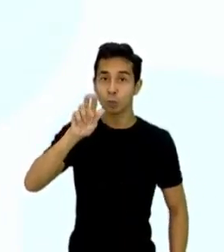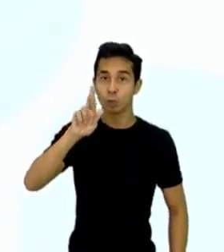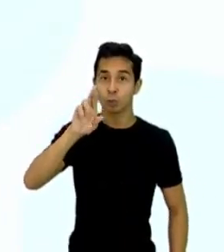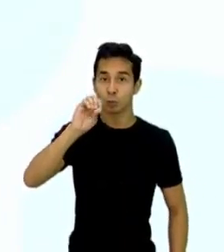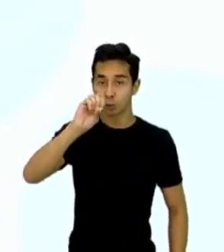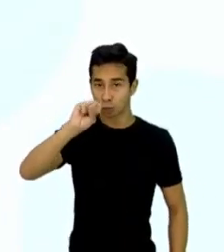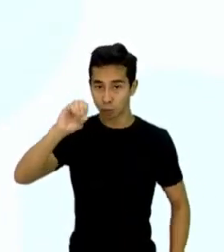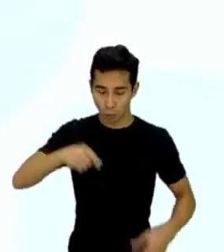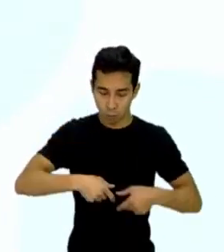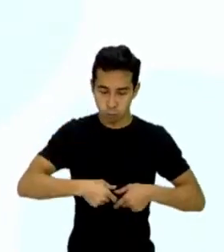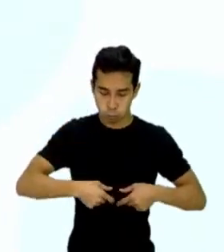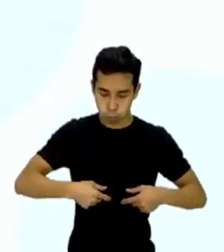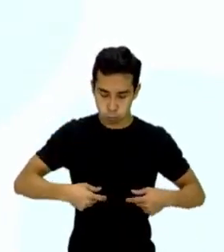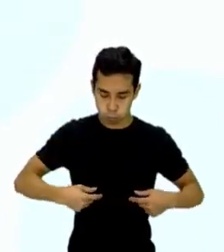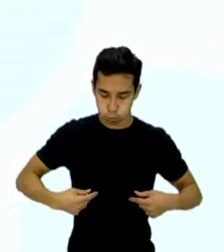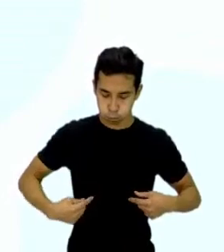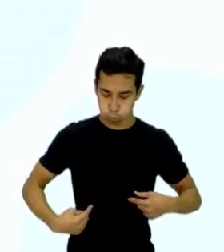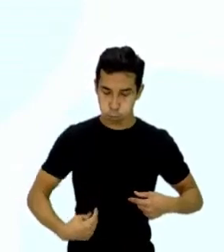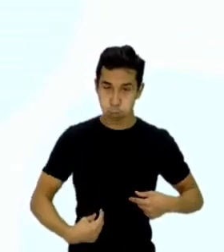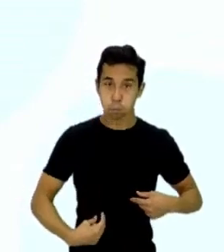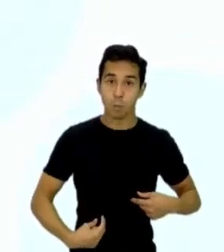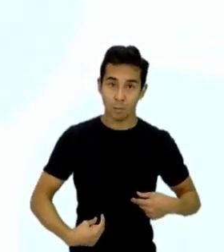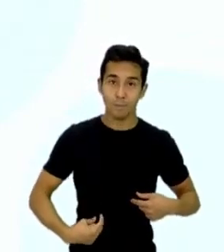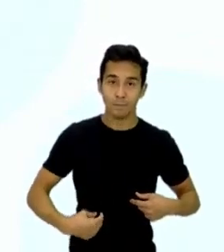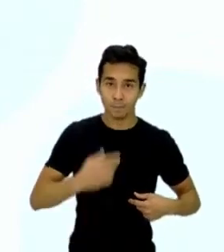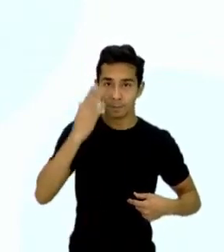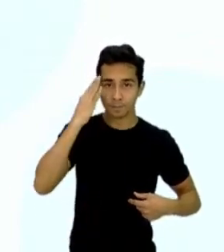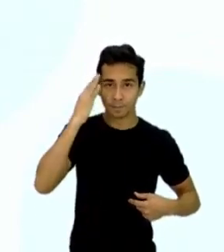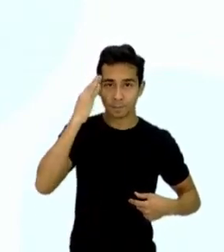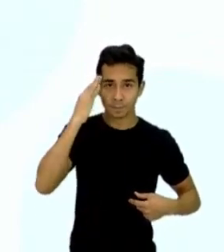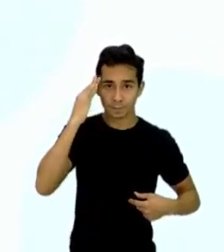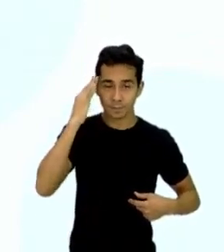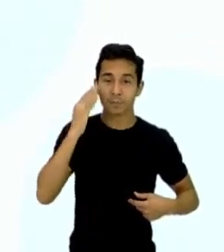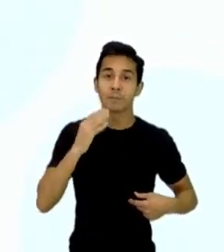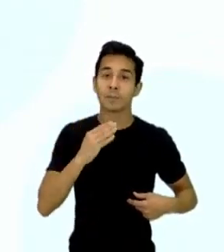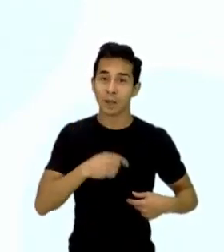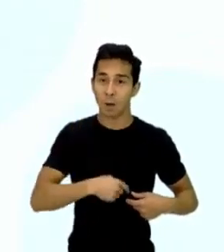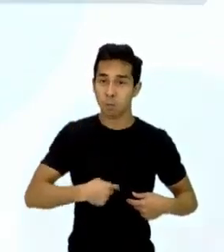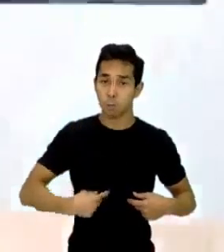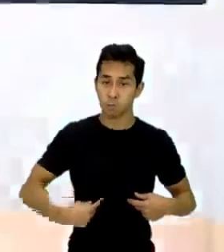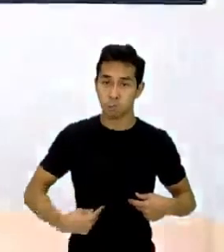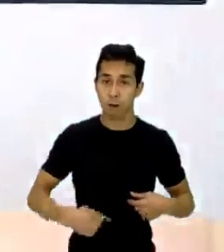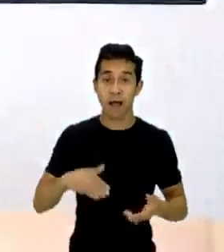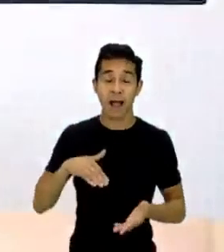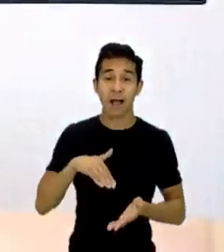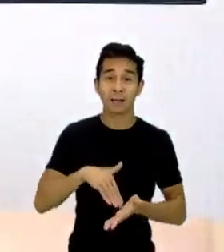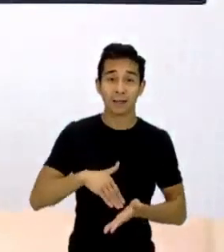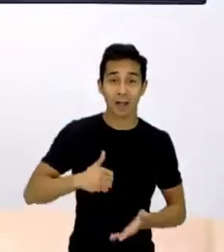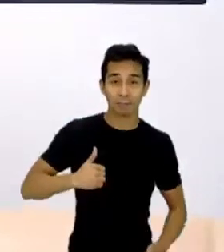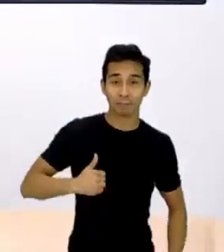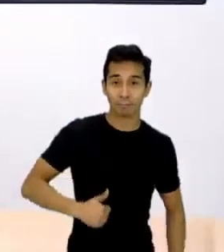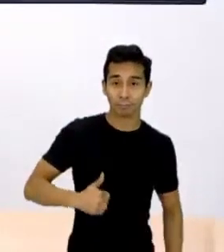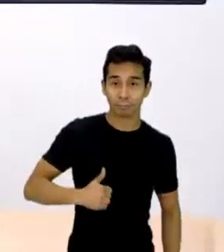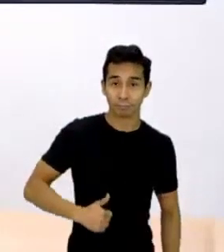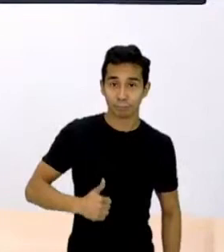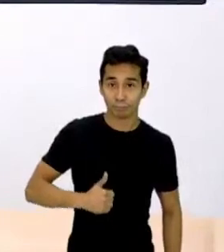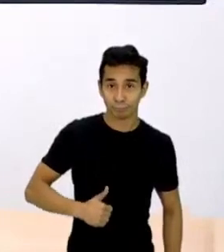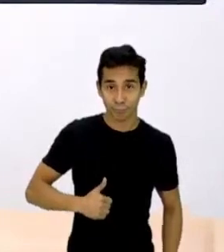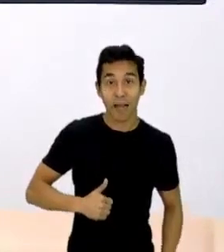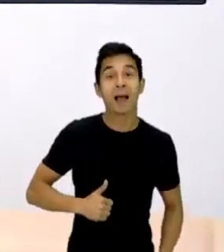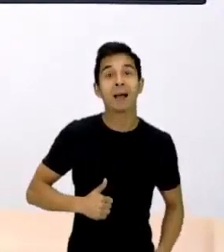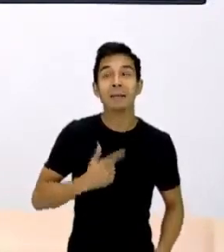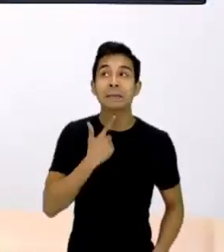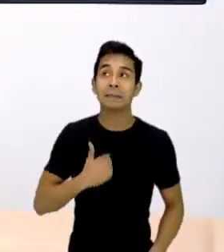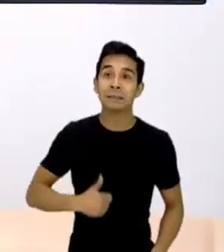nada. E aí vai formar o bolo fecal, que vai sair pelo ânus. E aí a gente tem que ir ao banheiro,